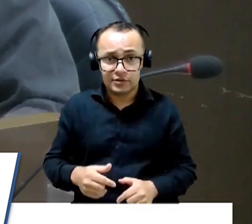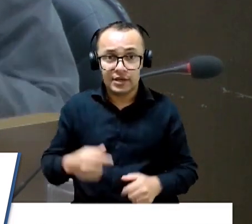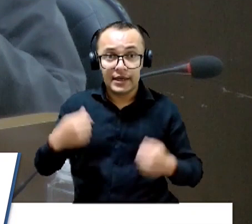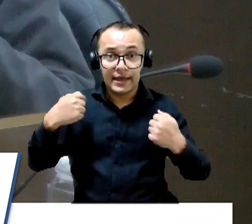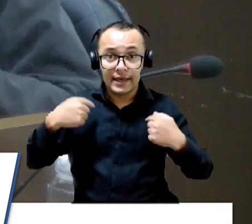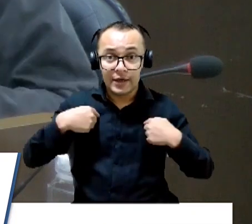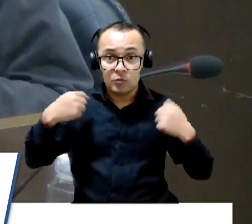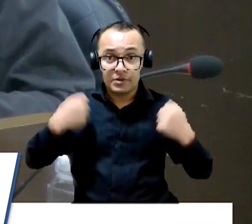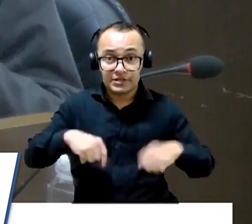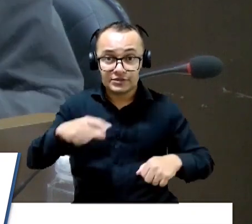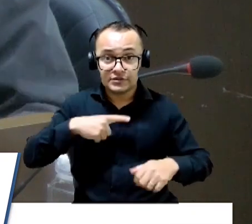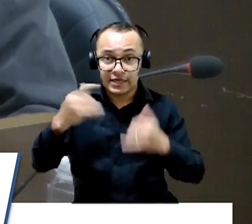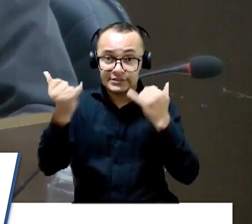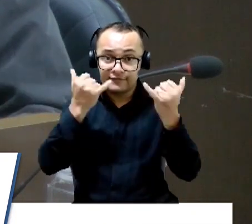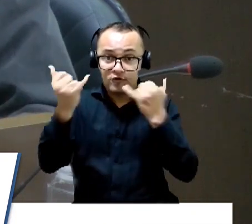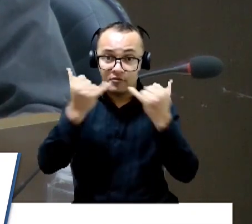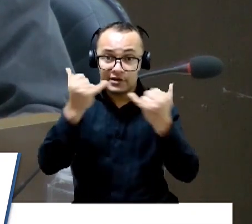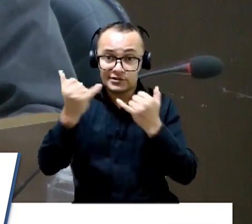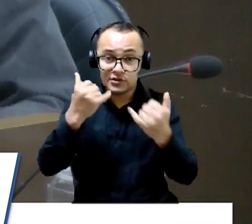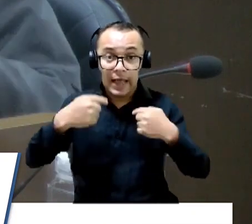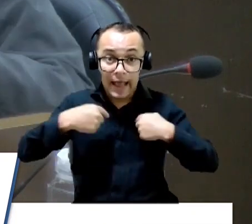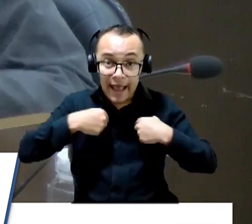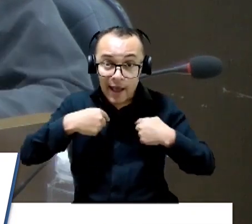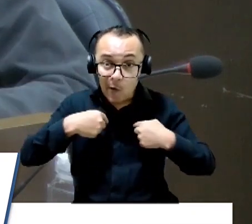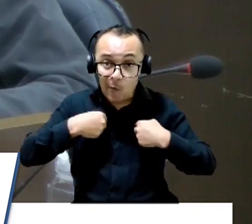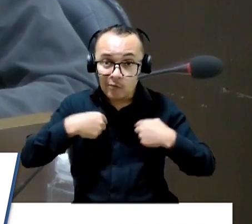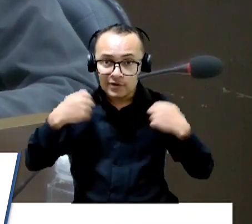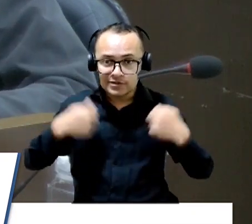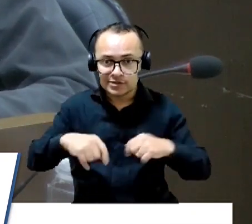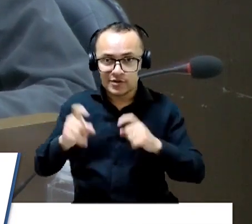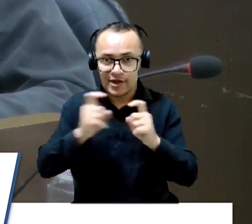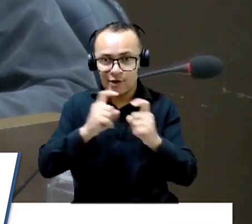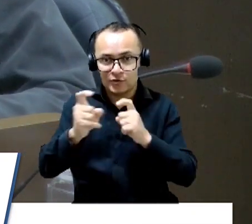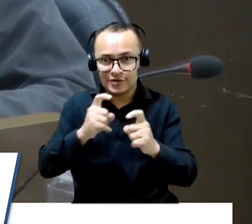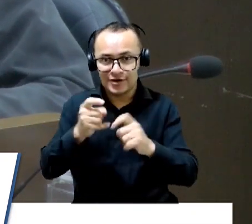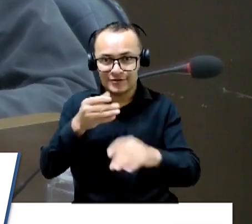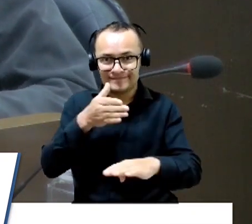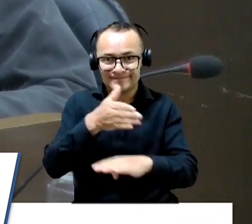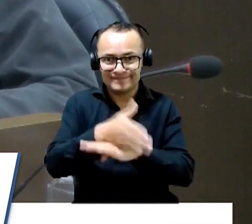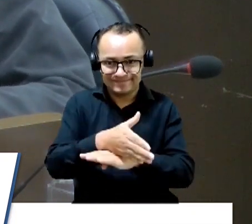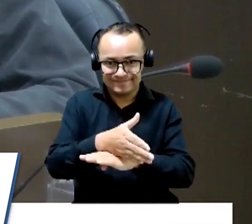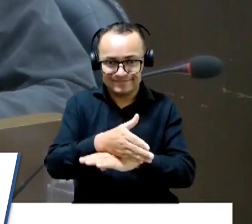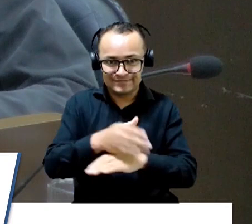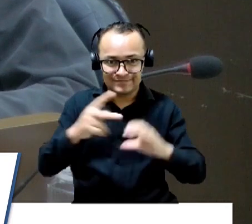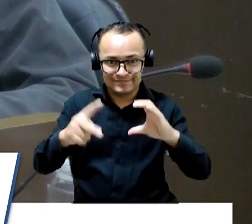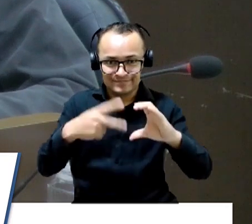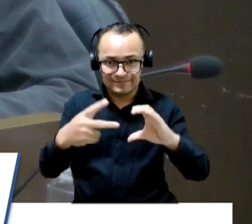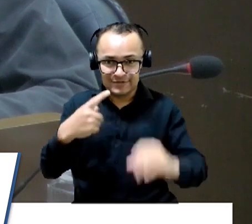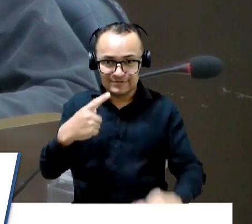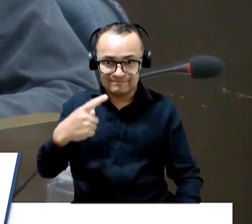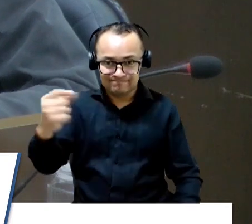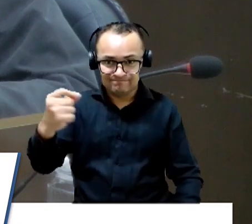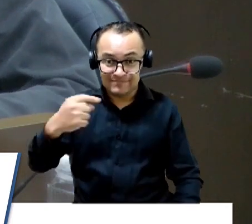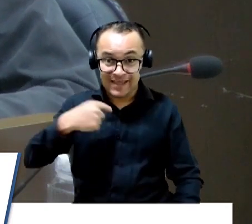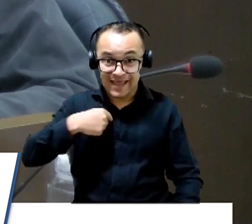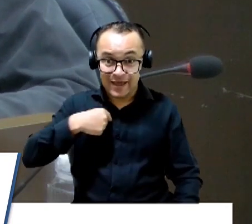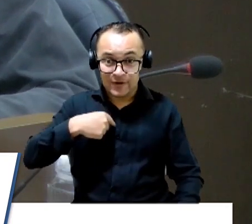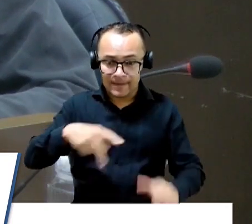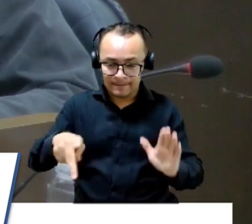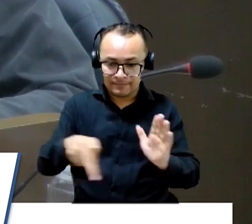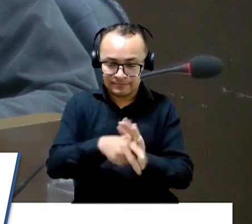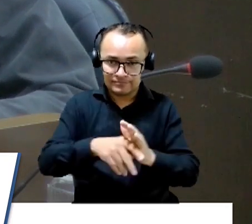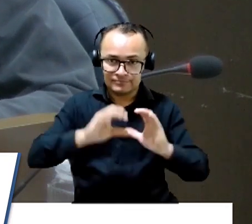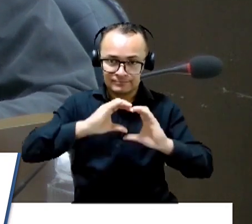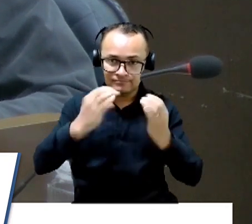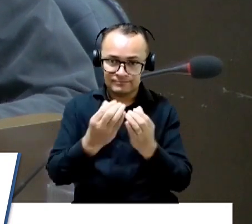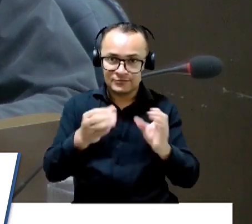que cabe a mim participar, porque quando a Câmara me escolheu para ser membro do Conselho, eu tenho que